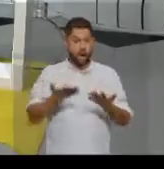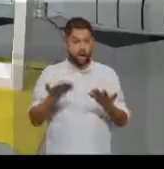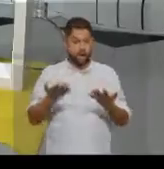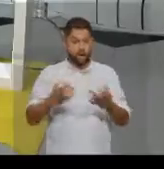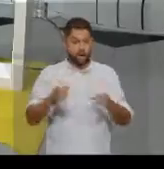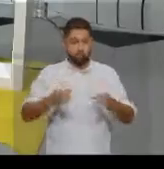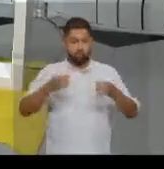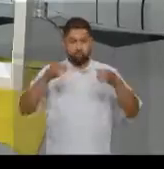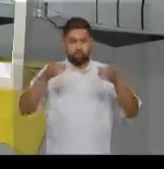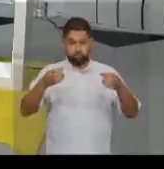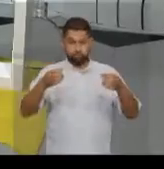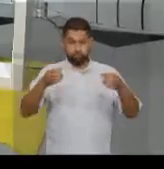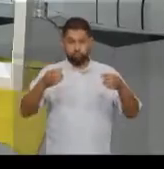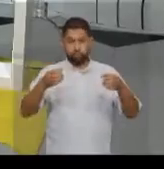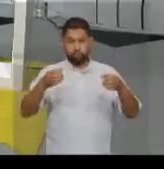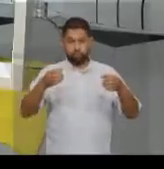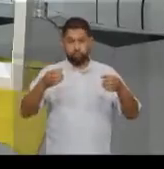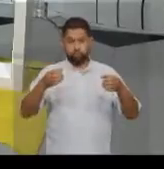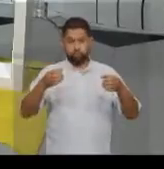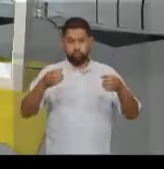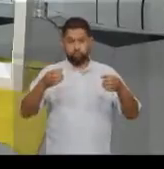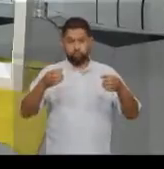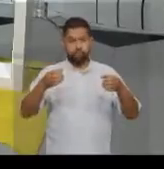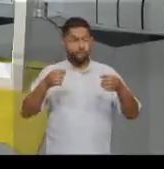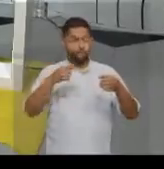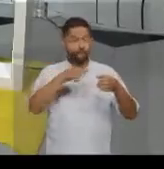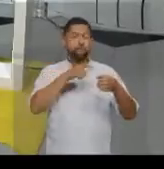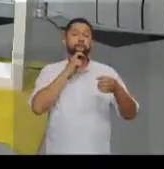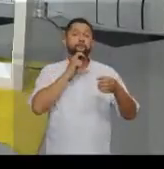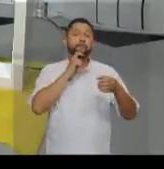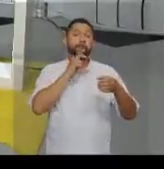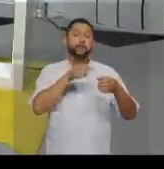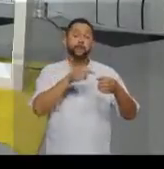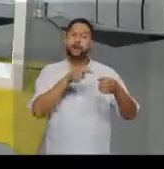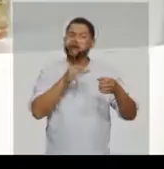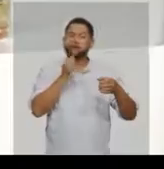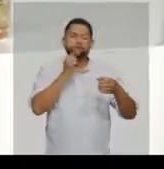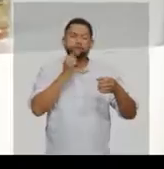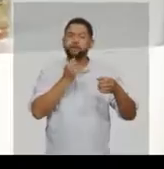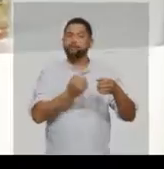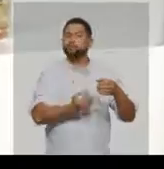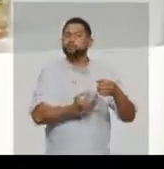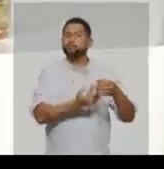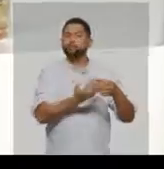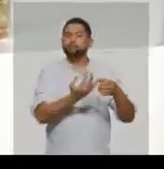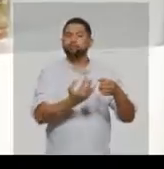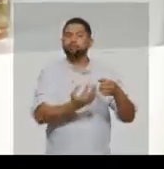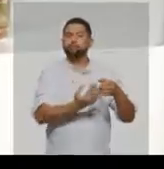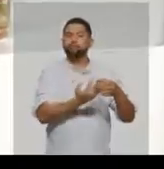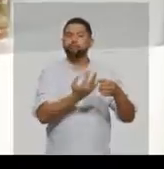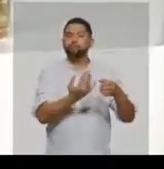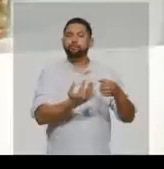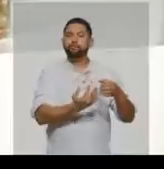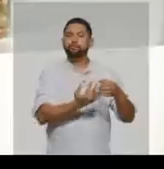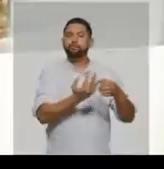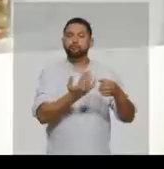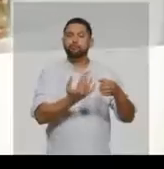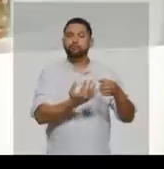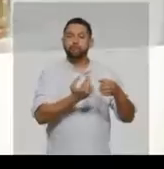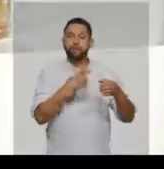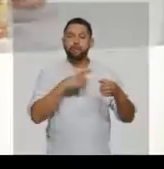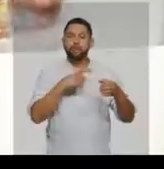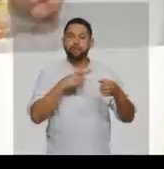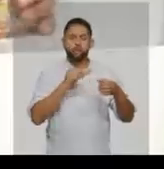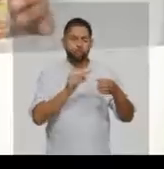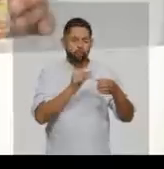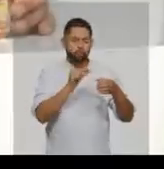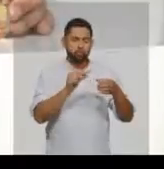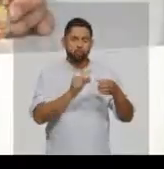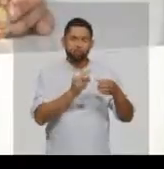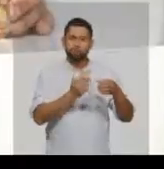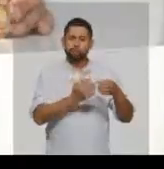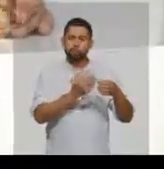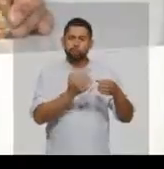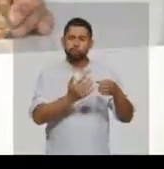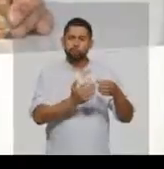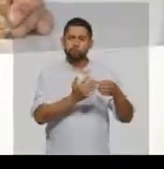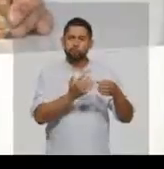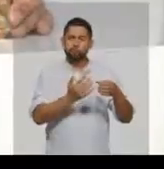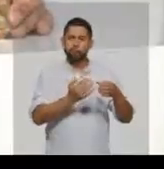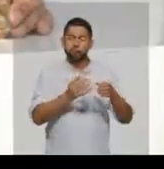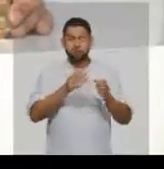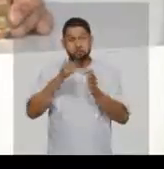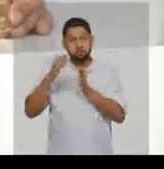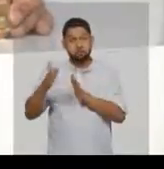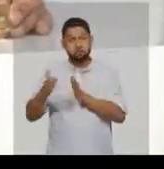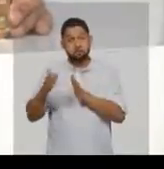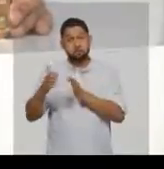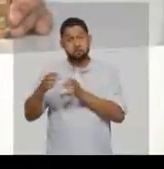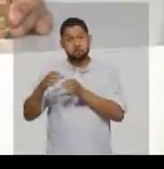que aqui ainda tem reagente subindo, ainda tem a formação de bolhas, desprendimento de bolhas, enquanto que esse